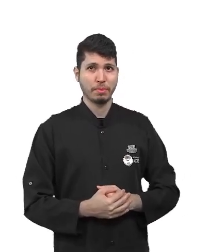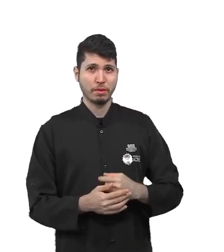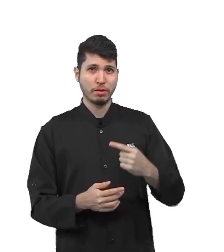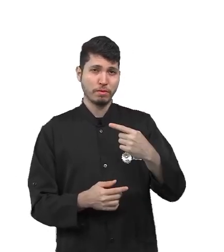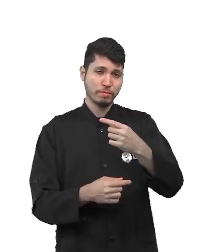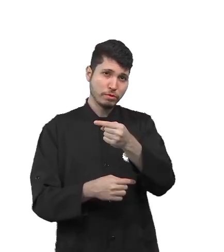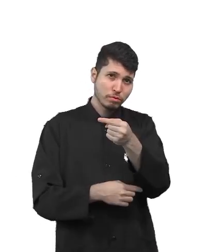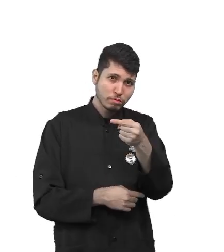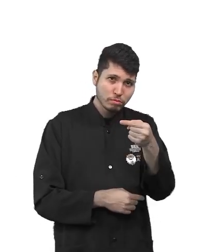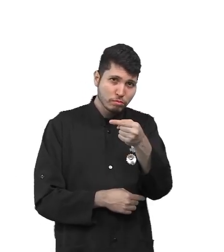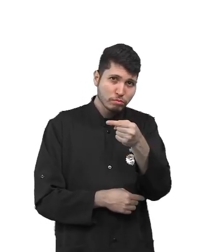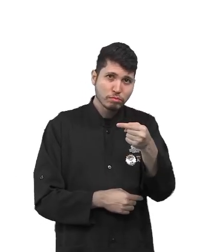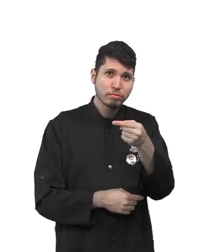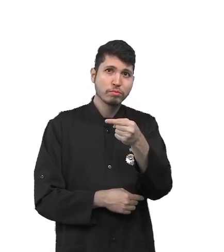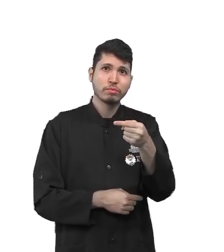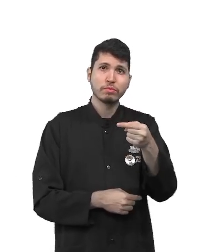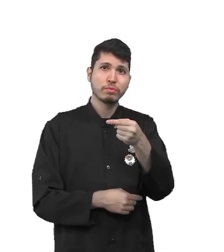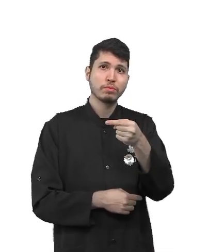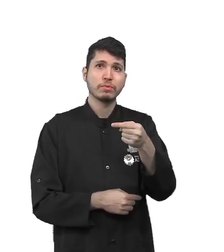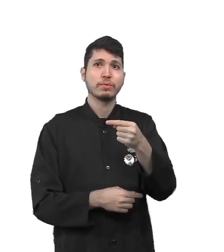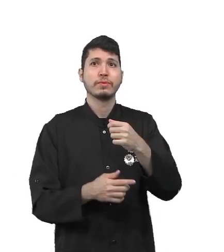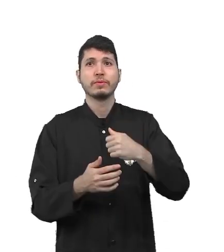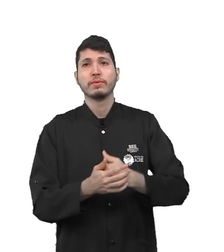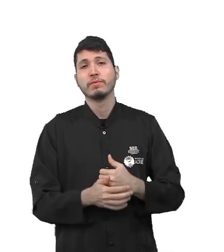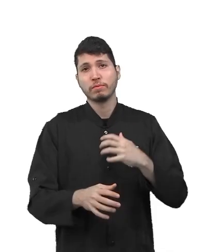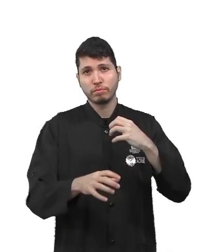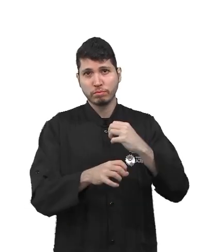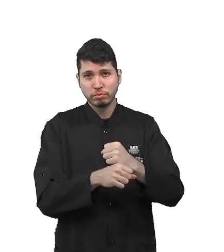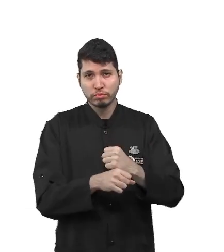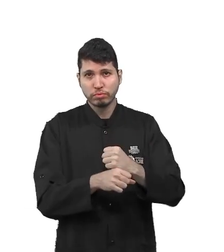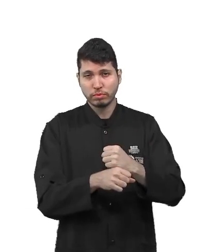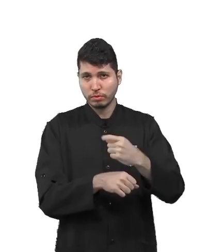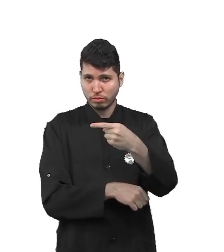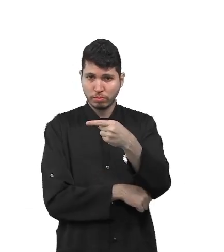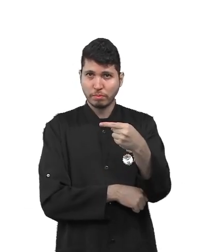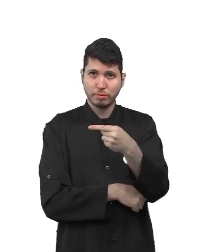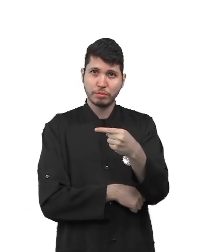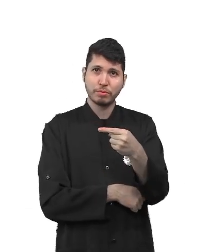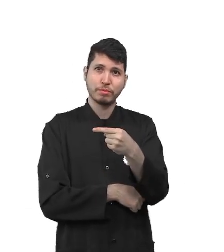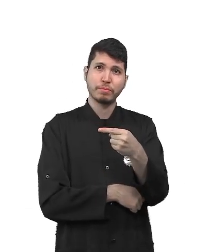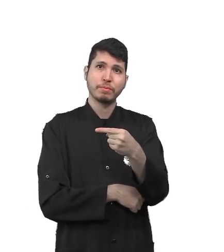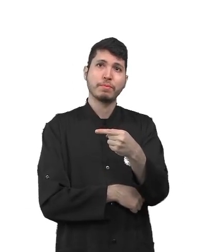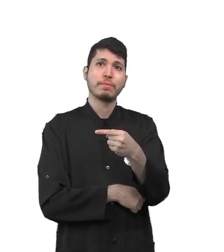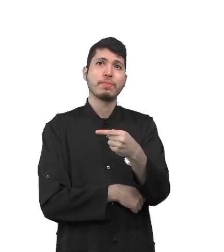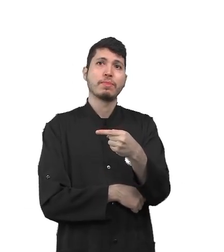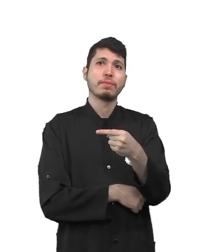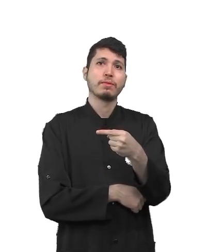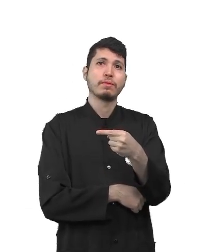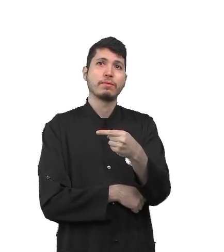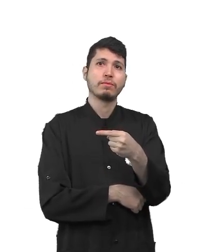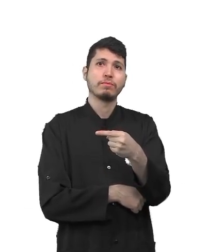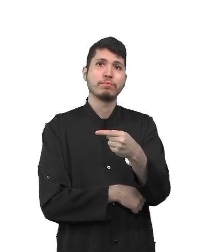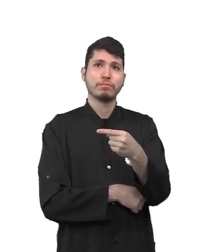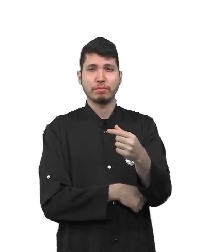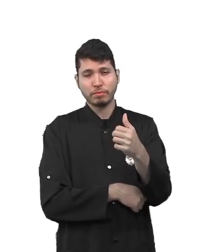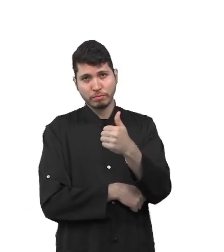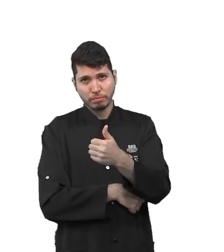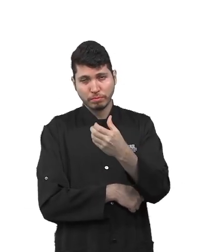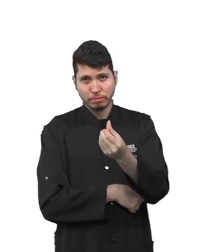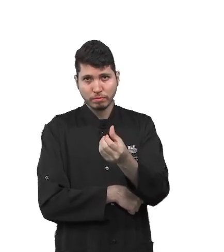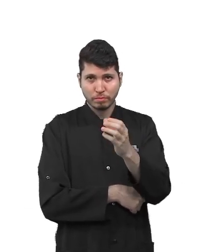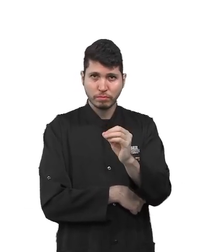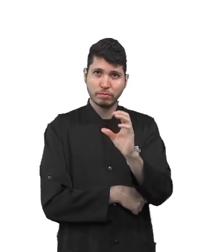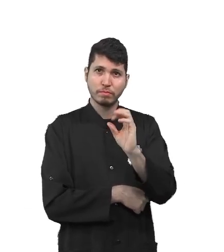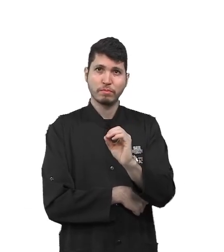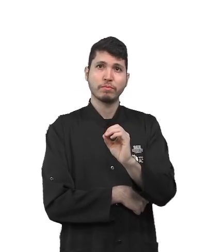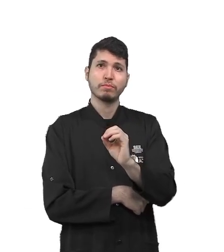esses valores, eu vou obter um delta 1.600, tá bom? Vamos lá. Dado isso, eu vou lá para o que chama de